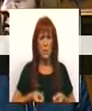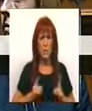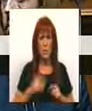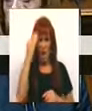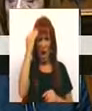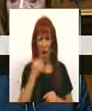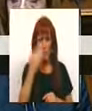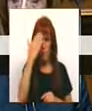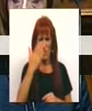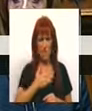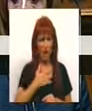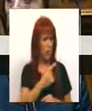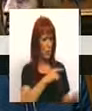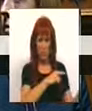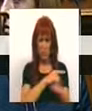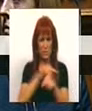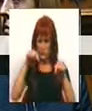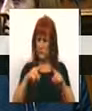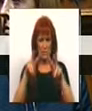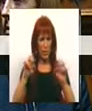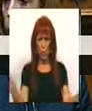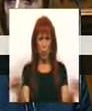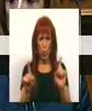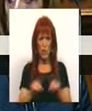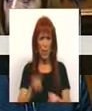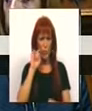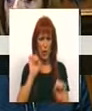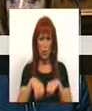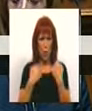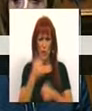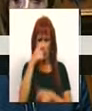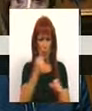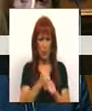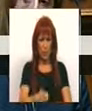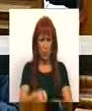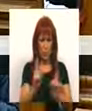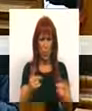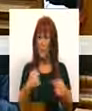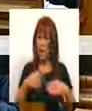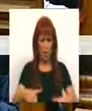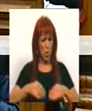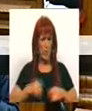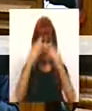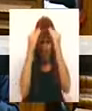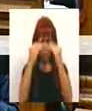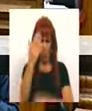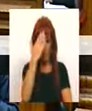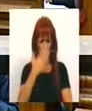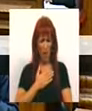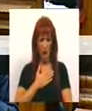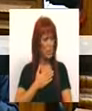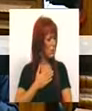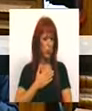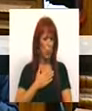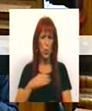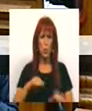omissões do moral de ninguém nesta matéria da tensão social dos trabalhadores não aceitam lições de moral não